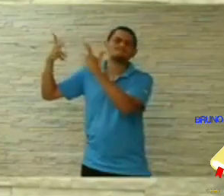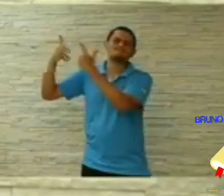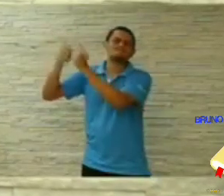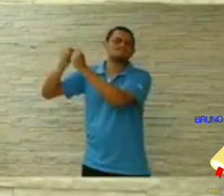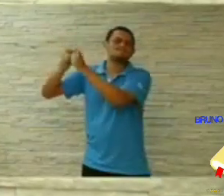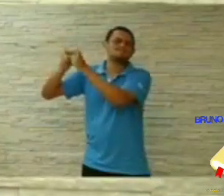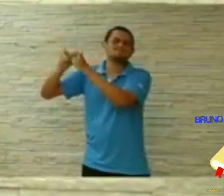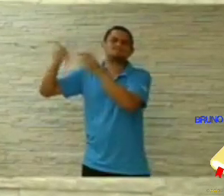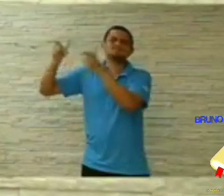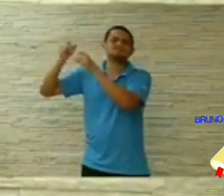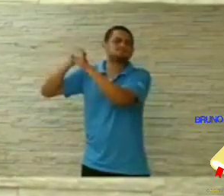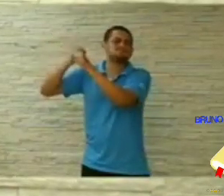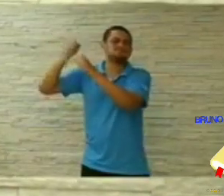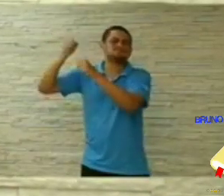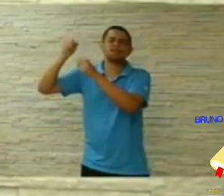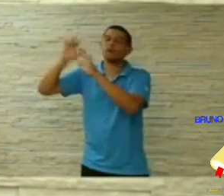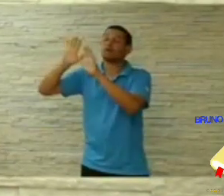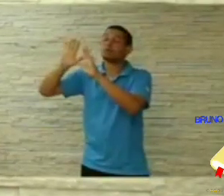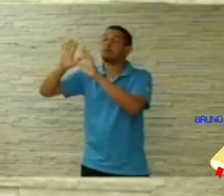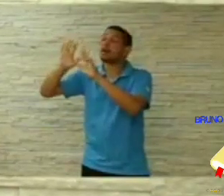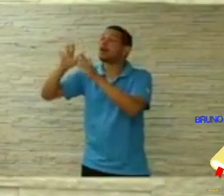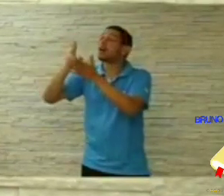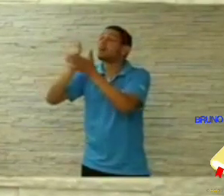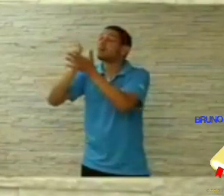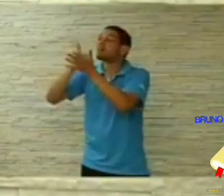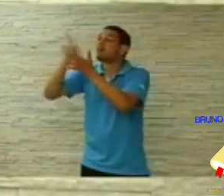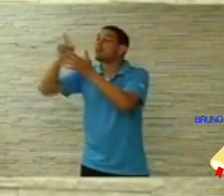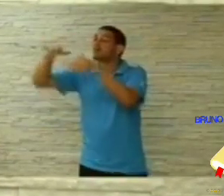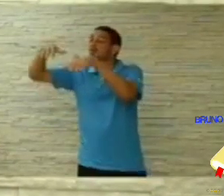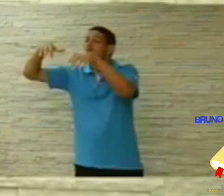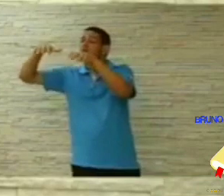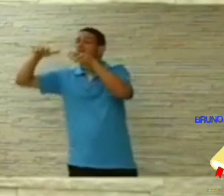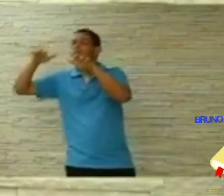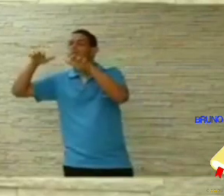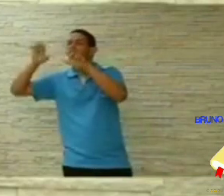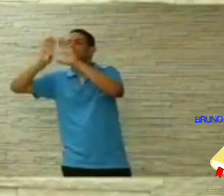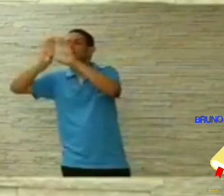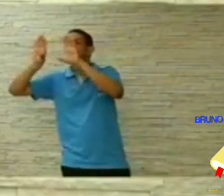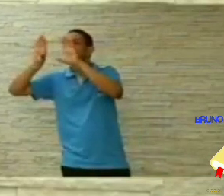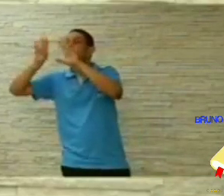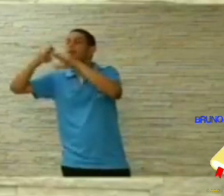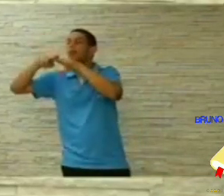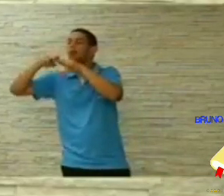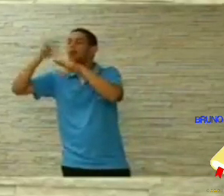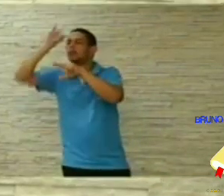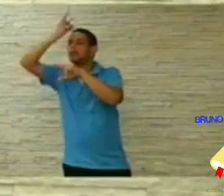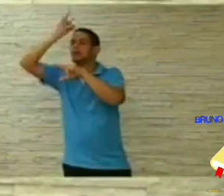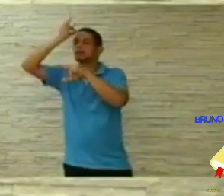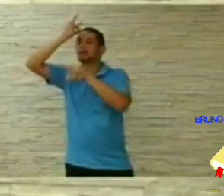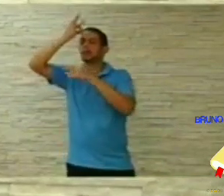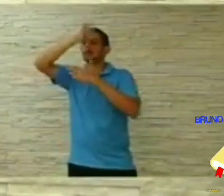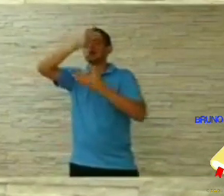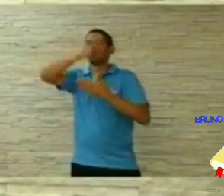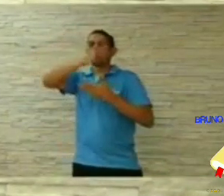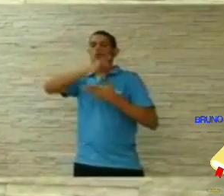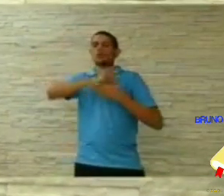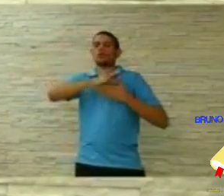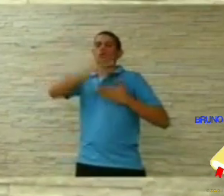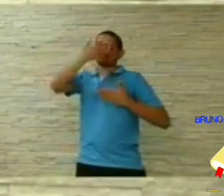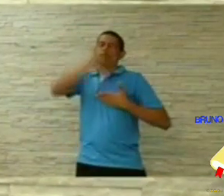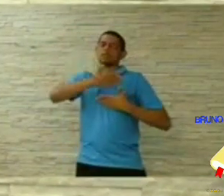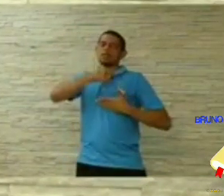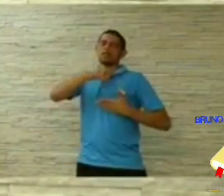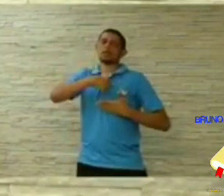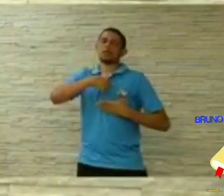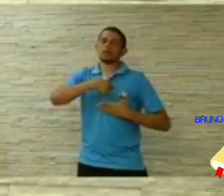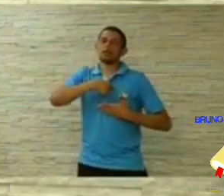no seu trono, através do Espírito Santo, também está presente em nosso coração, presente aqui